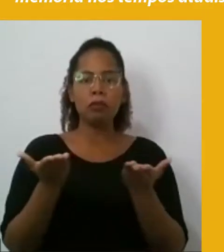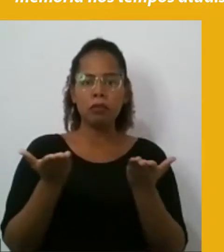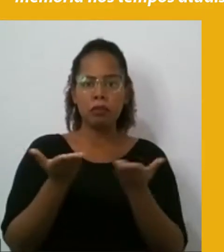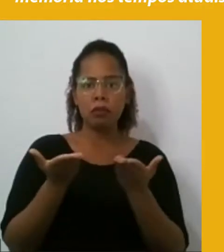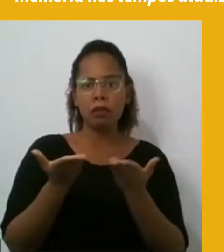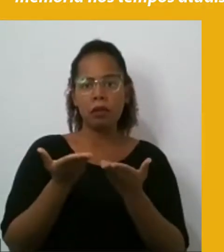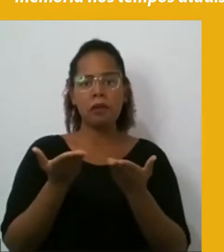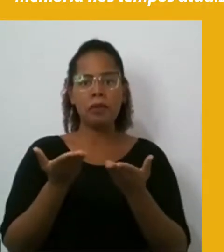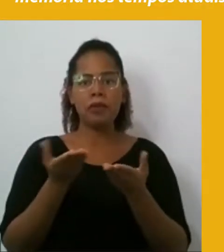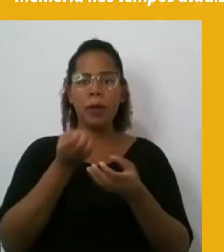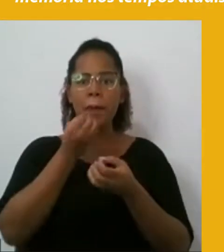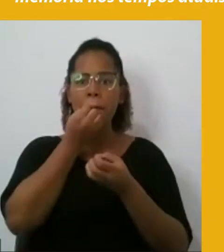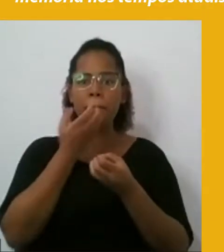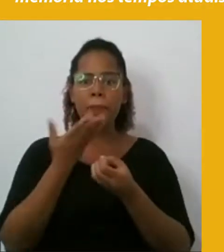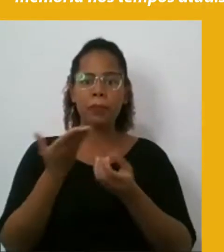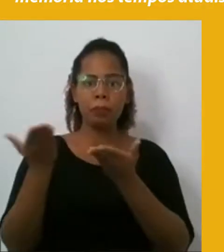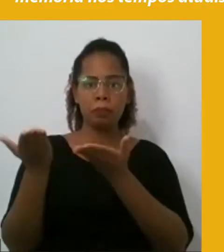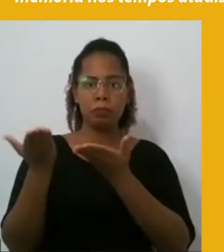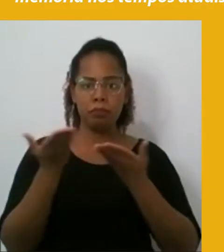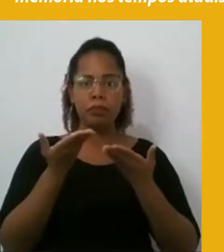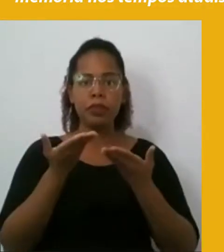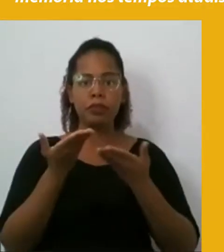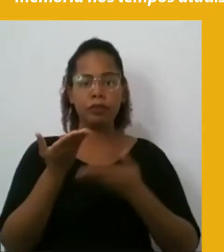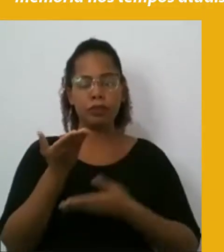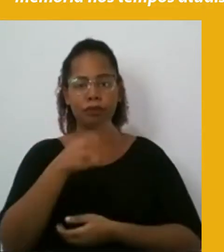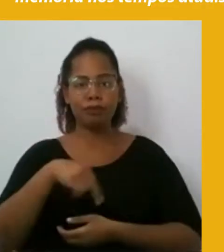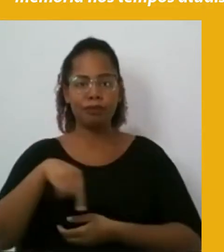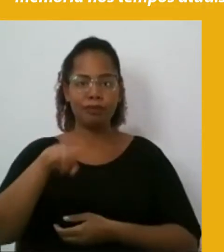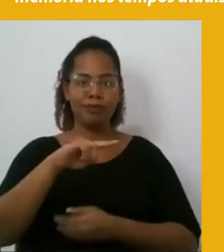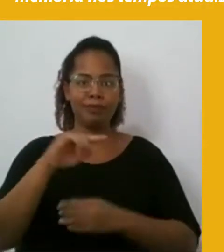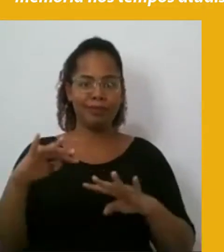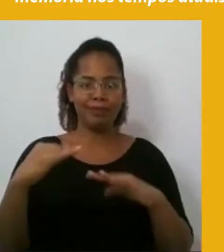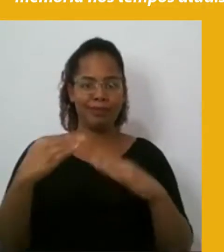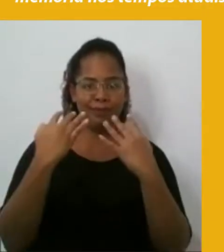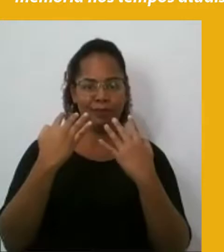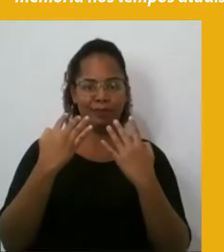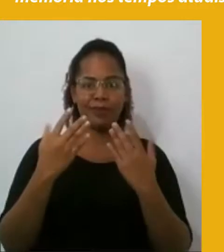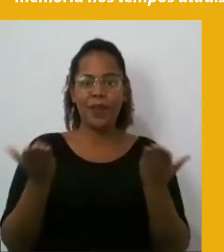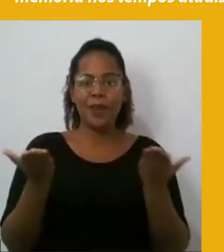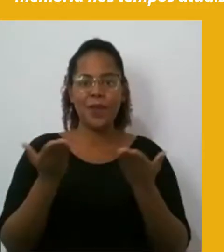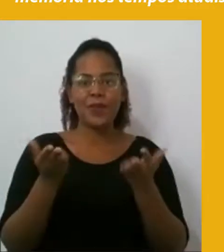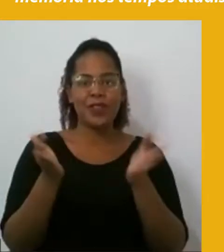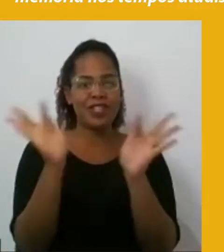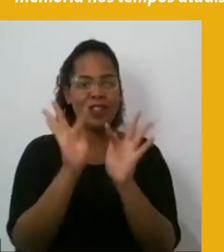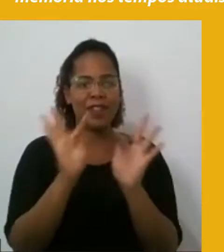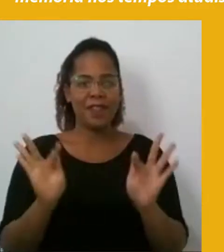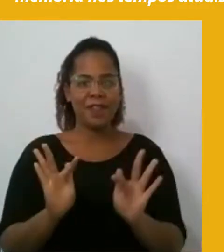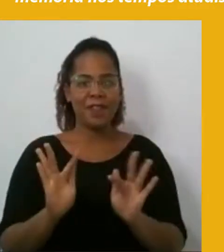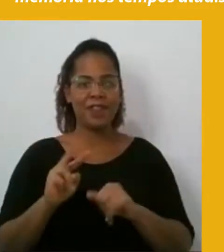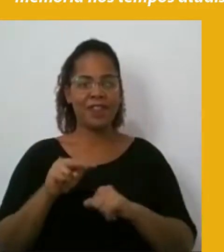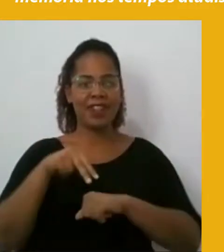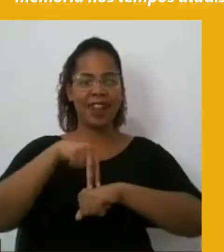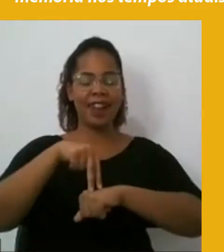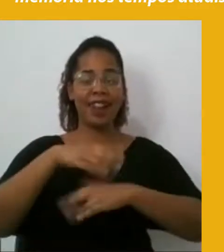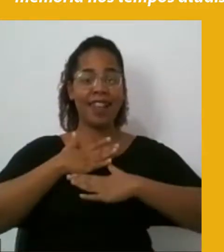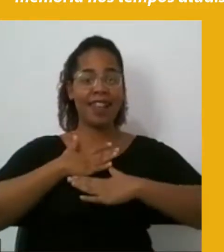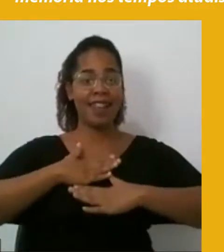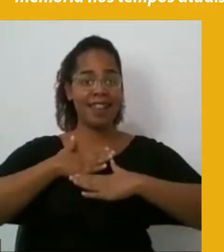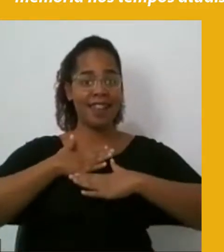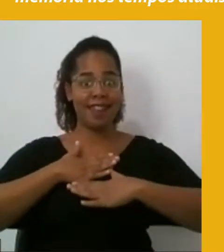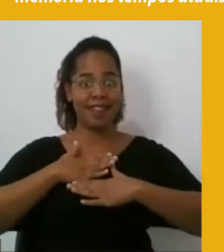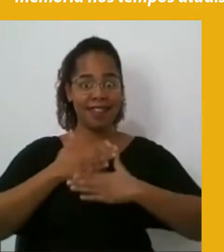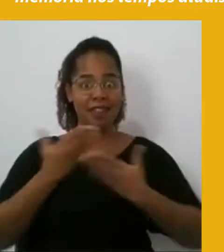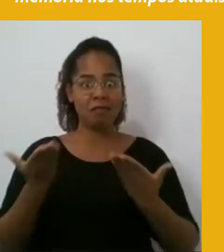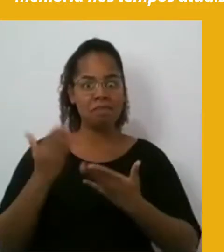dar as boas-vindas a vocês e falar da felicidade que a gente está hoje com um webinário, oferecendo